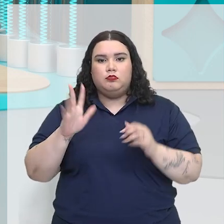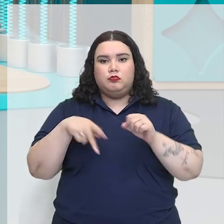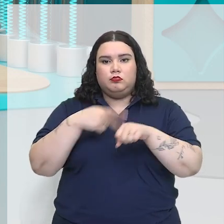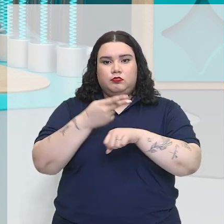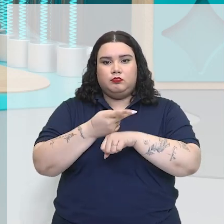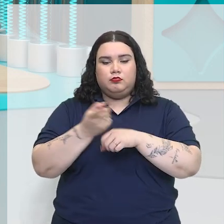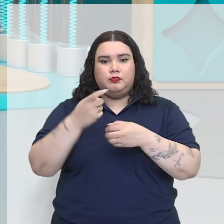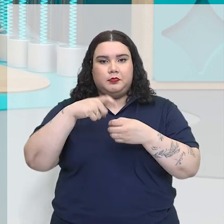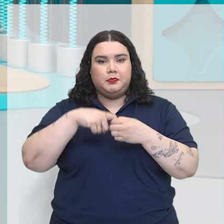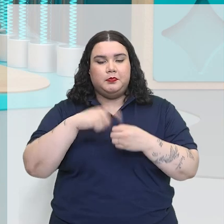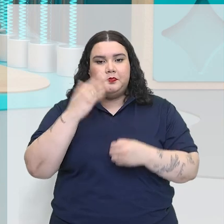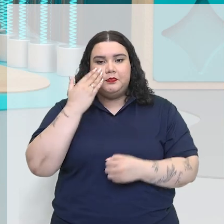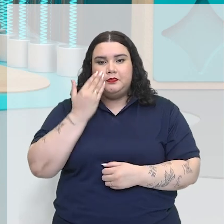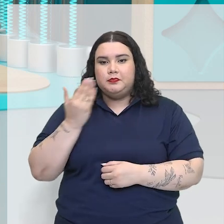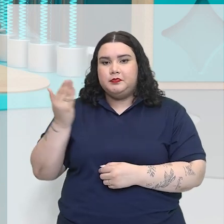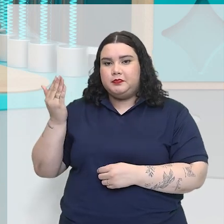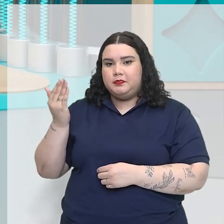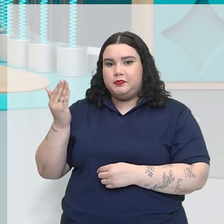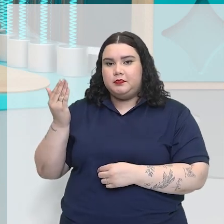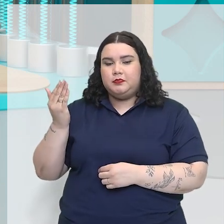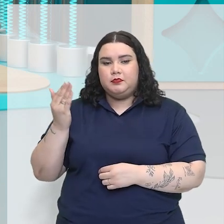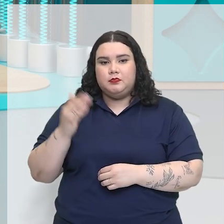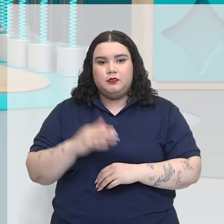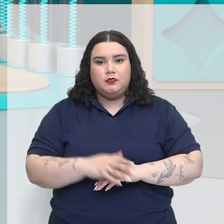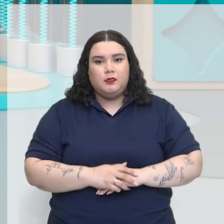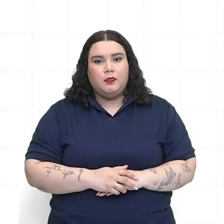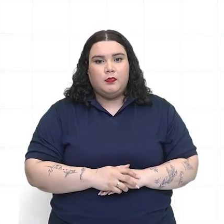daqui a pouquinho a gente retorna. Vamos lá.